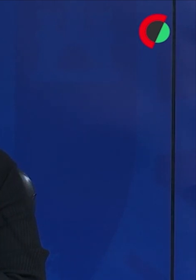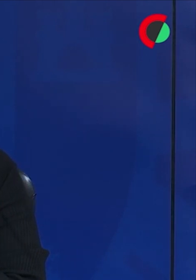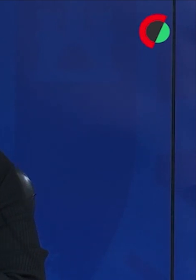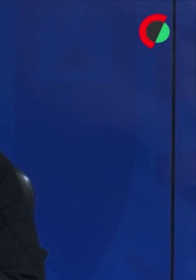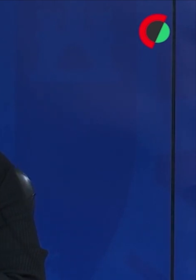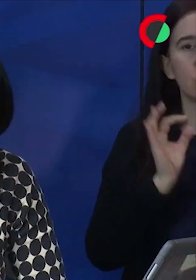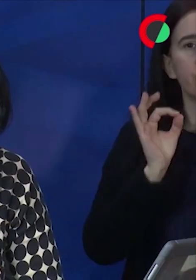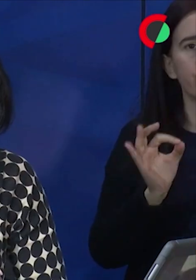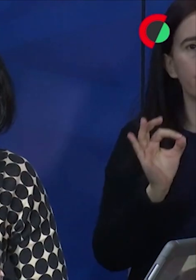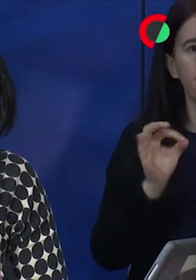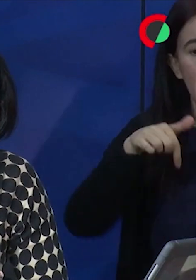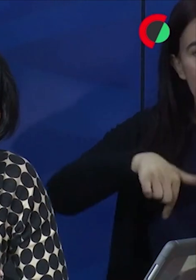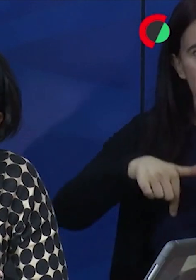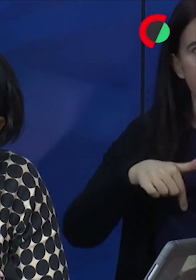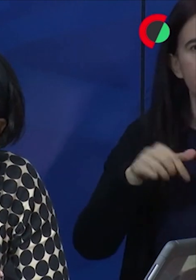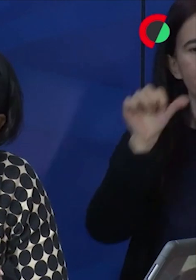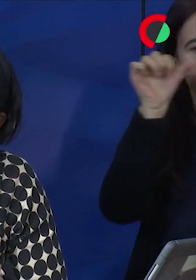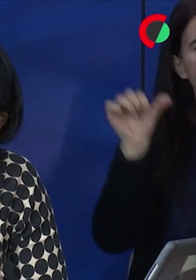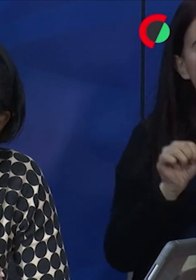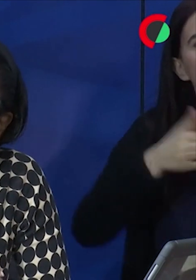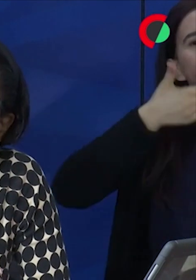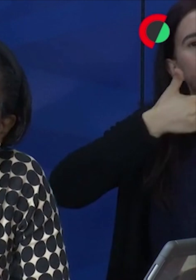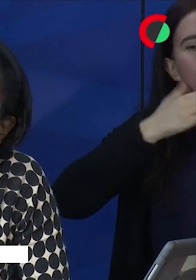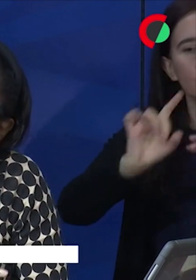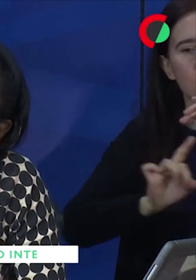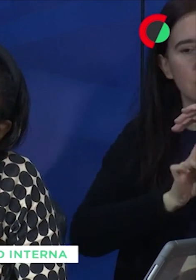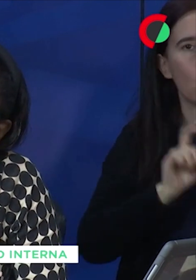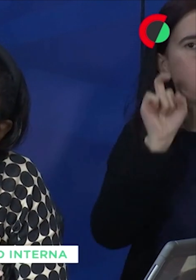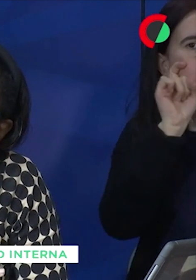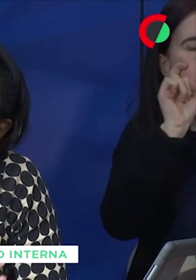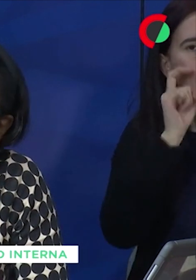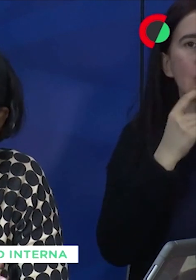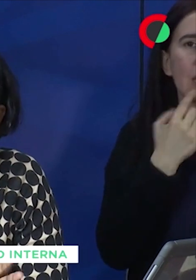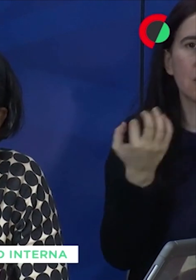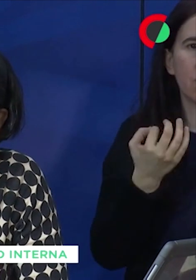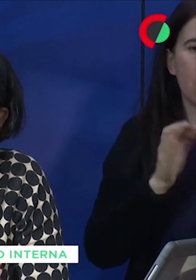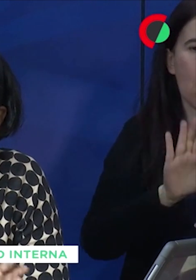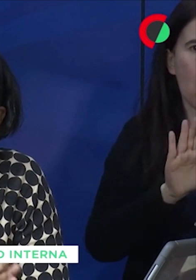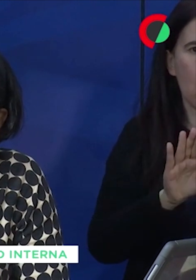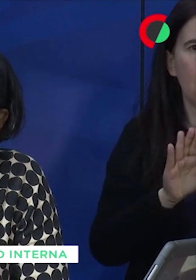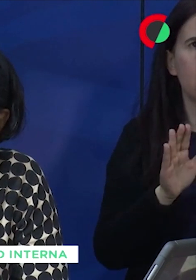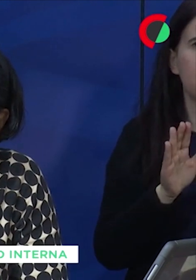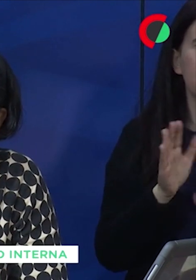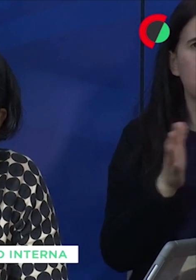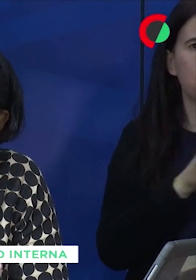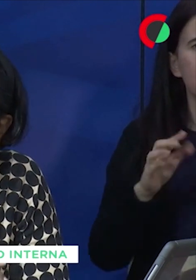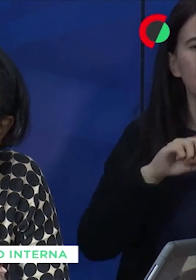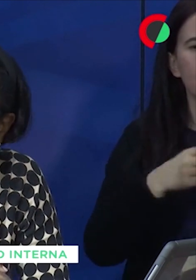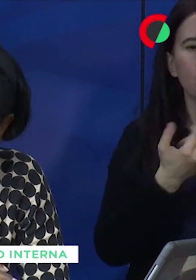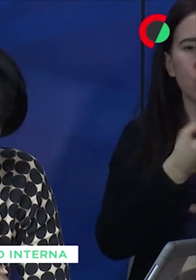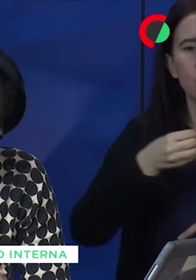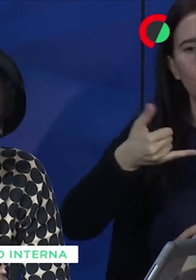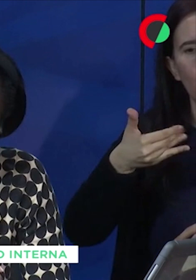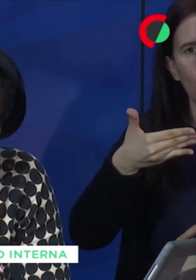dimensão do emprego. Este regime de proteção temporária, que é um regime que existe pelo menos desde